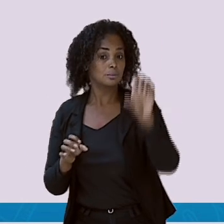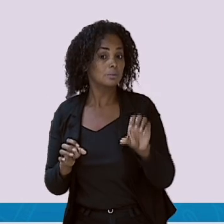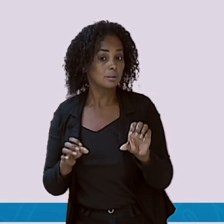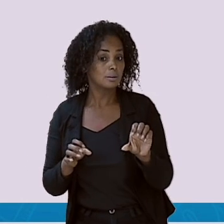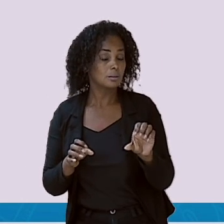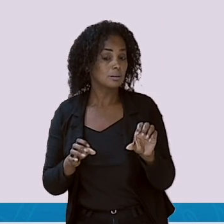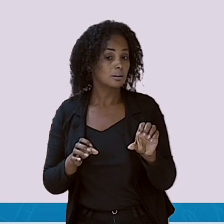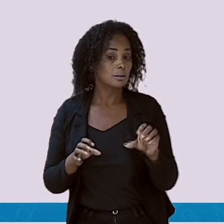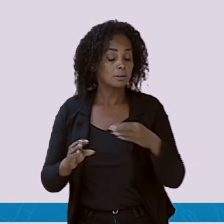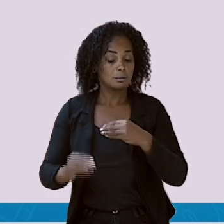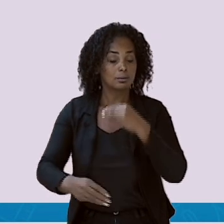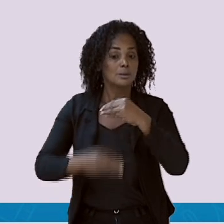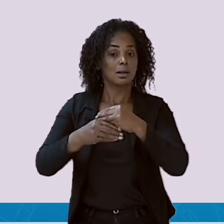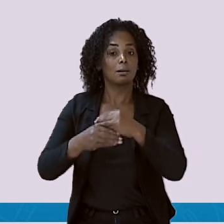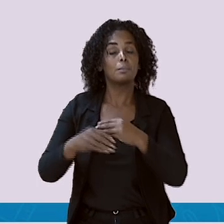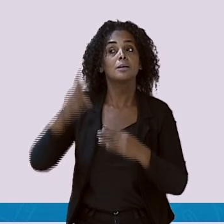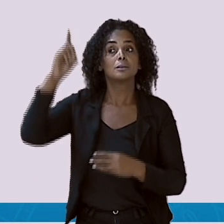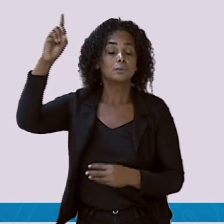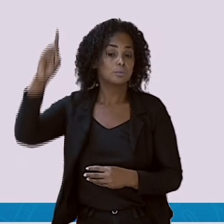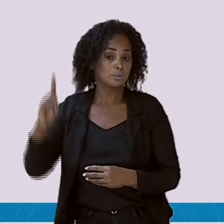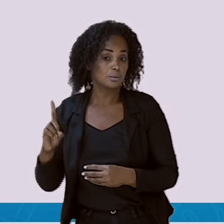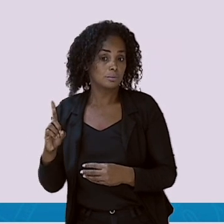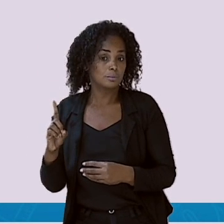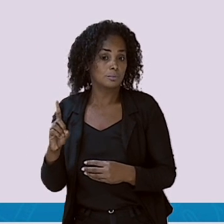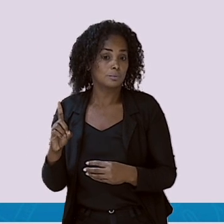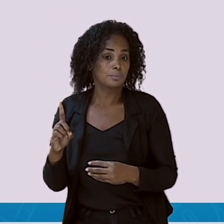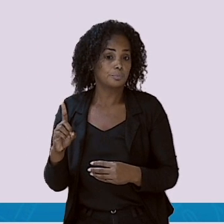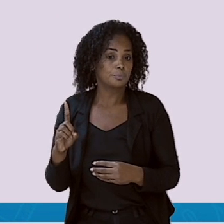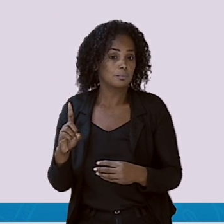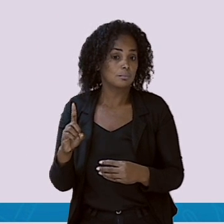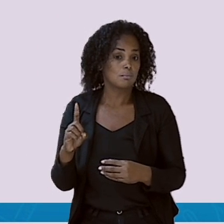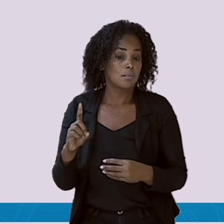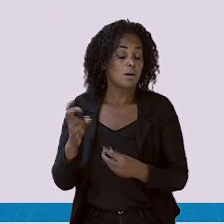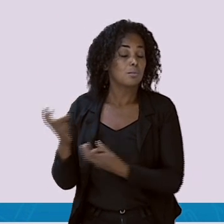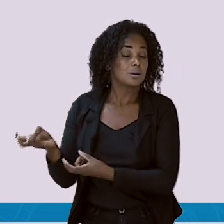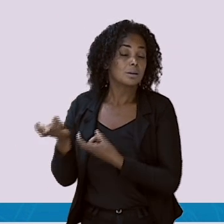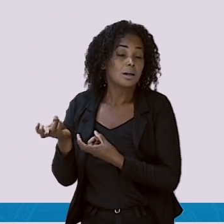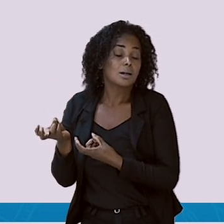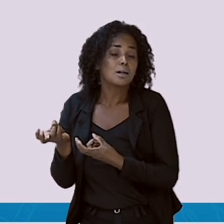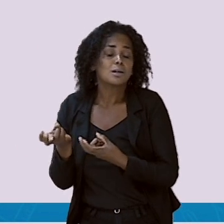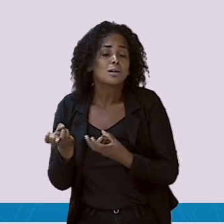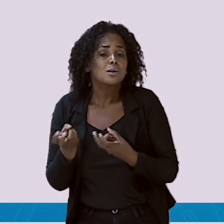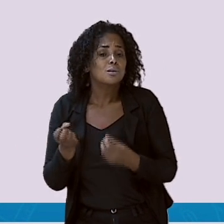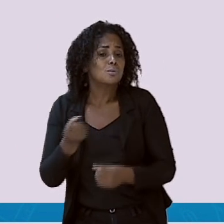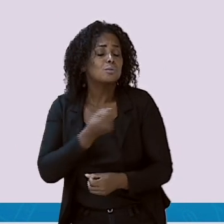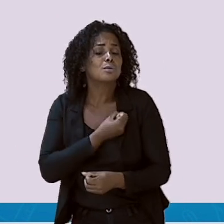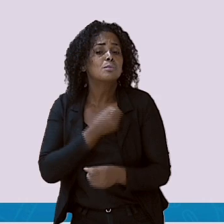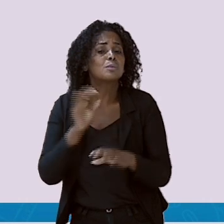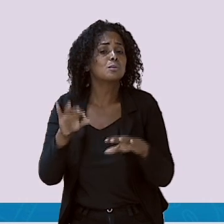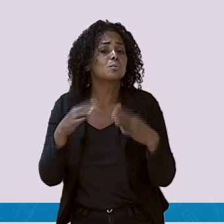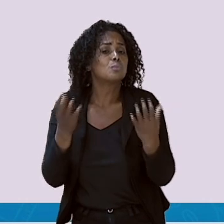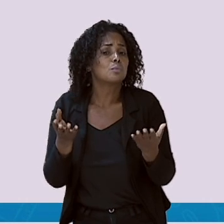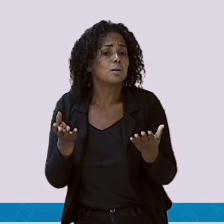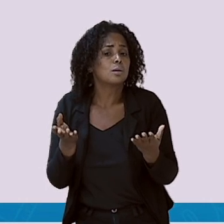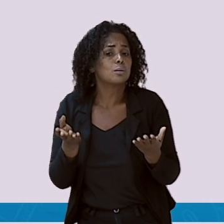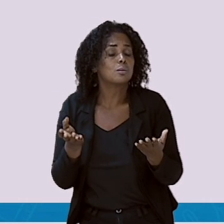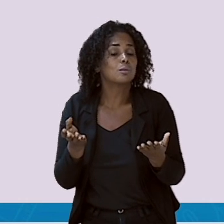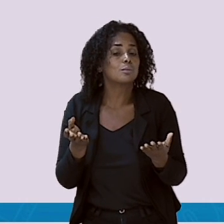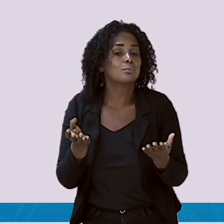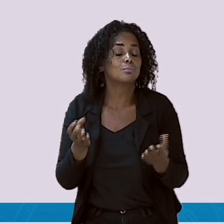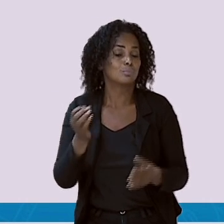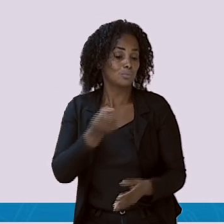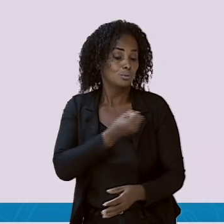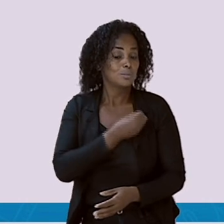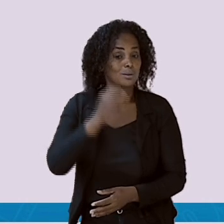Aqui na centena, eu vou analisar aqui o número que está do lado da minha centena, que seria o 0, tá? Se ele